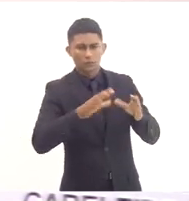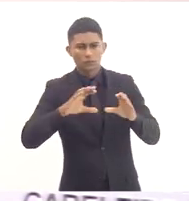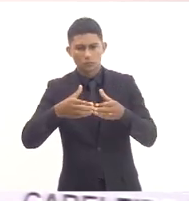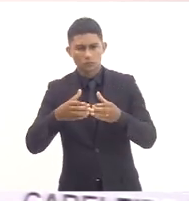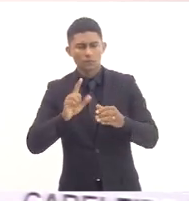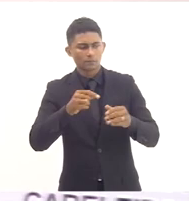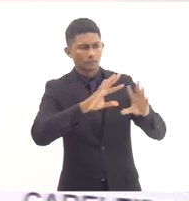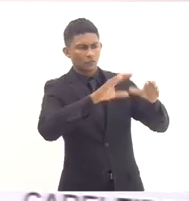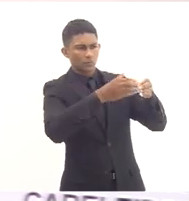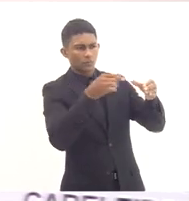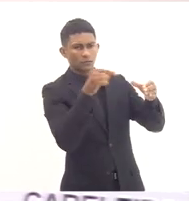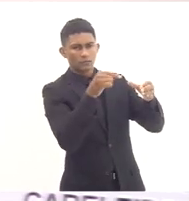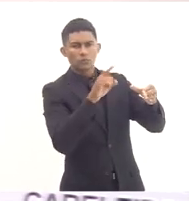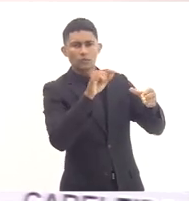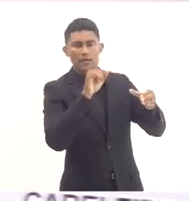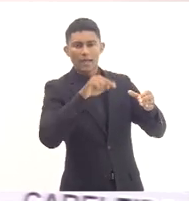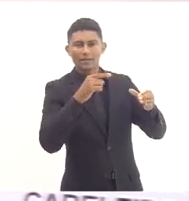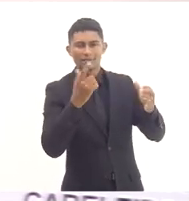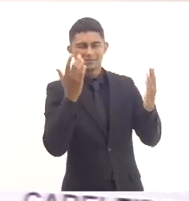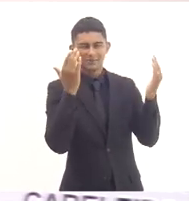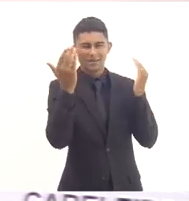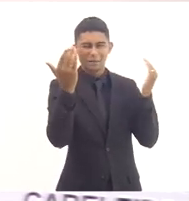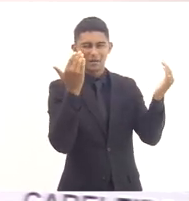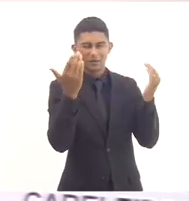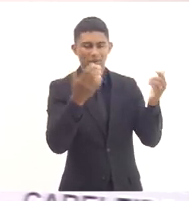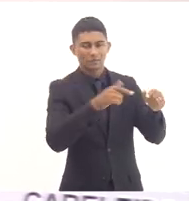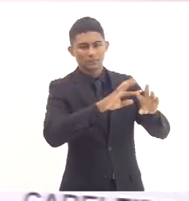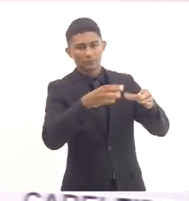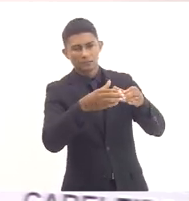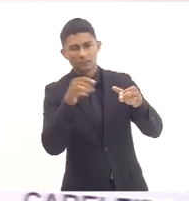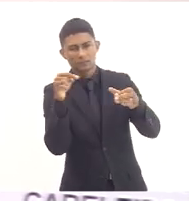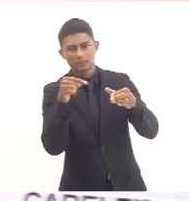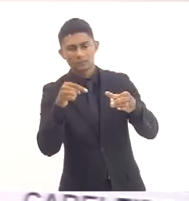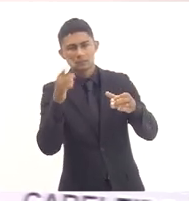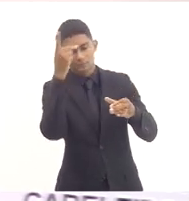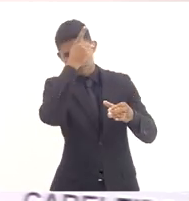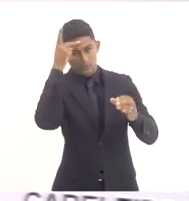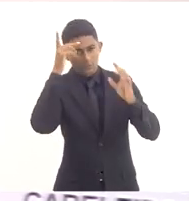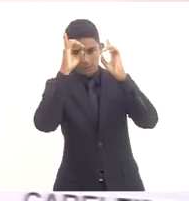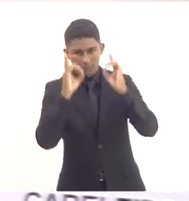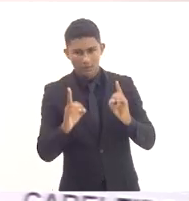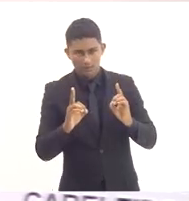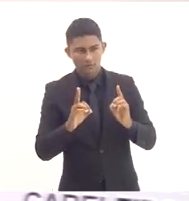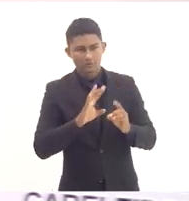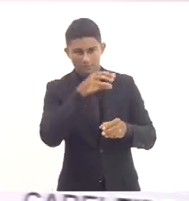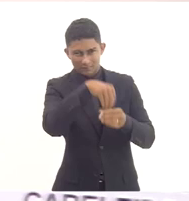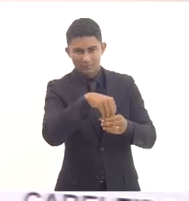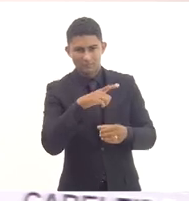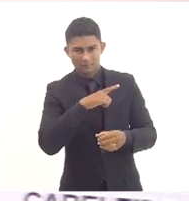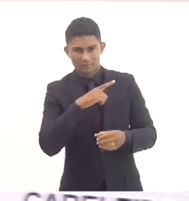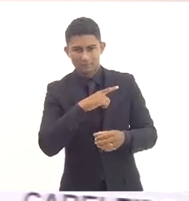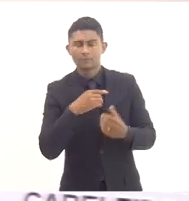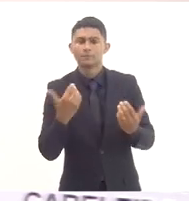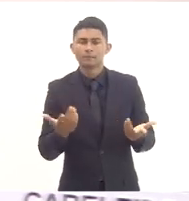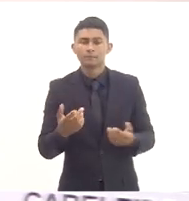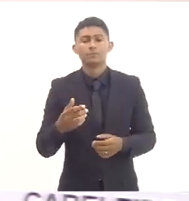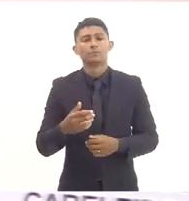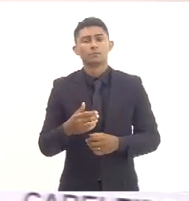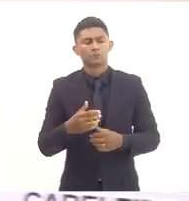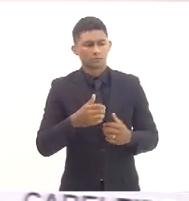e uma superintendência de pessoa com deficiência é uma é uma subsecretaria como tudo no